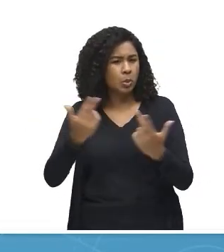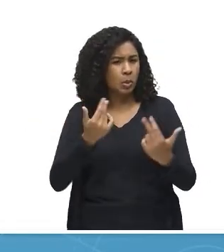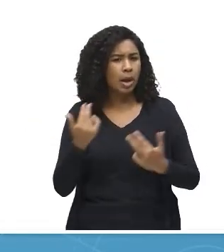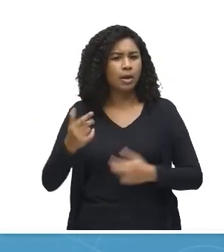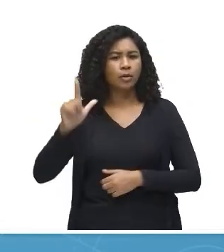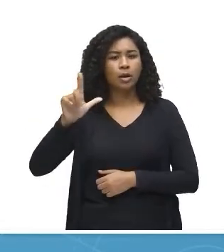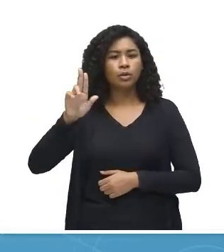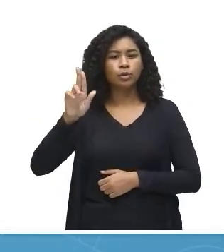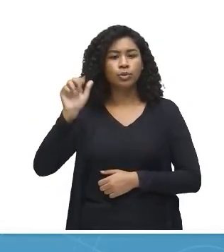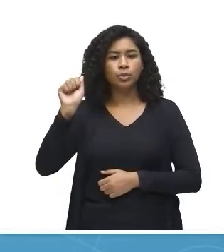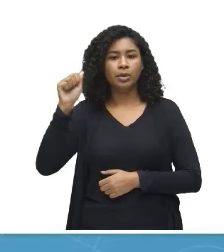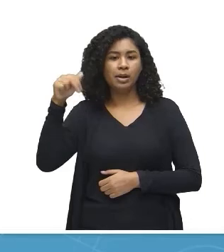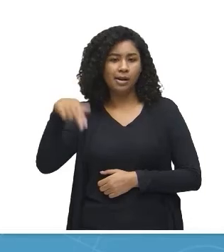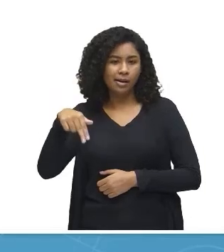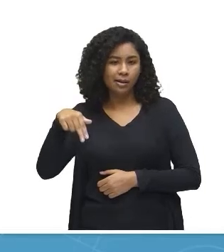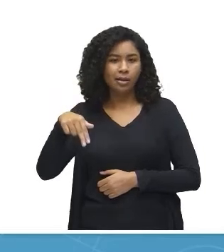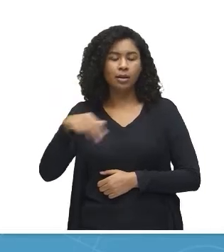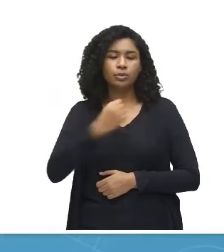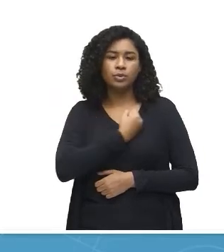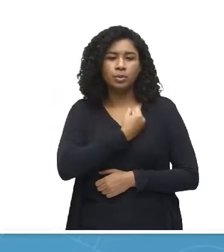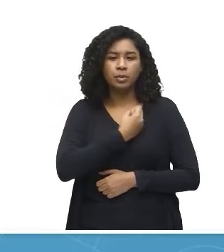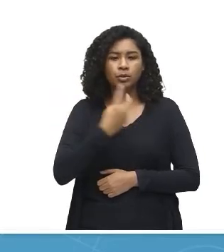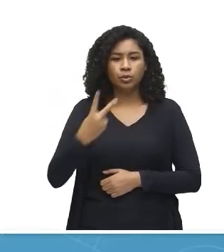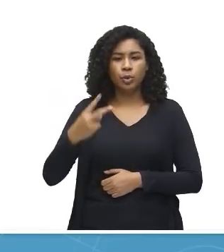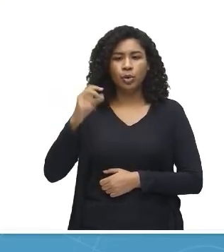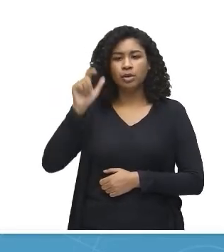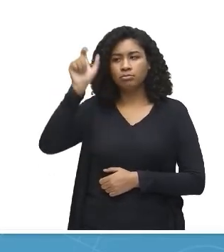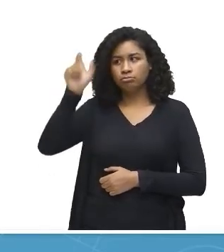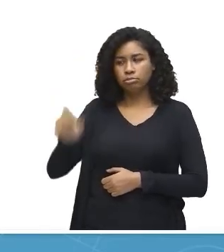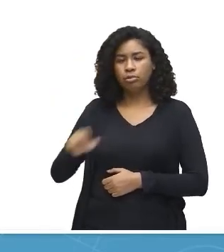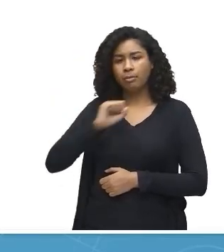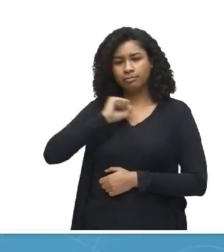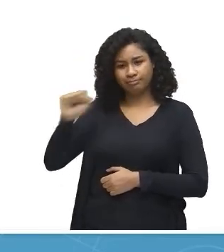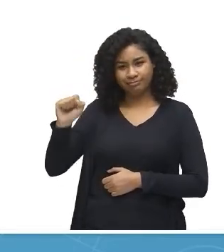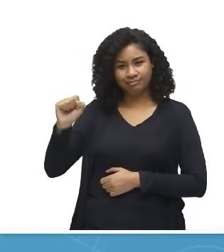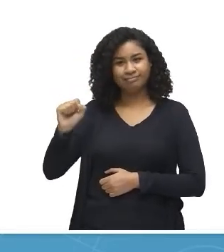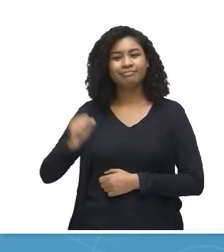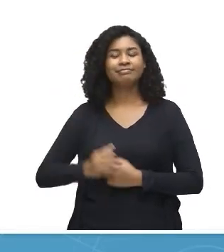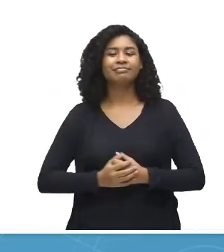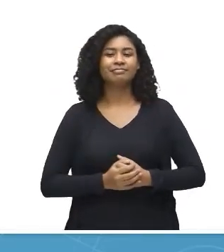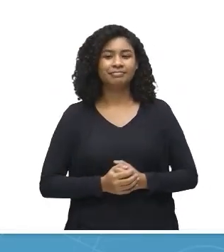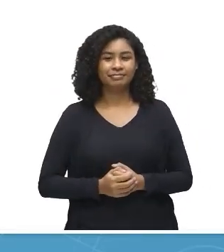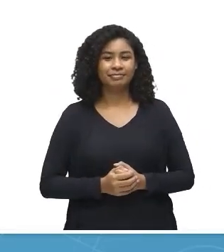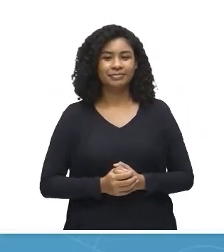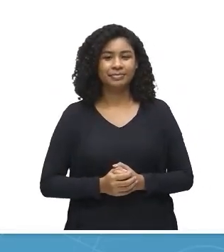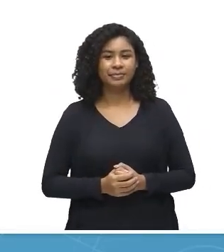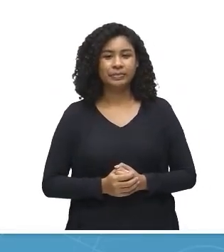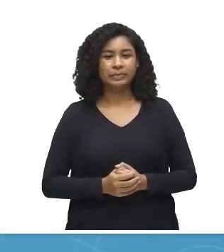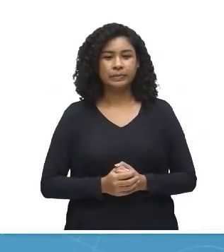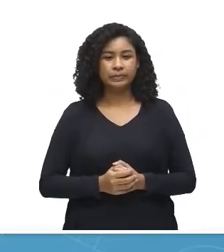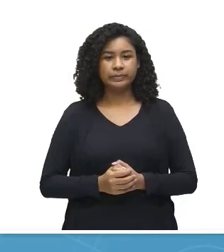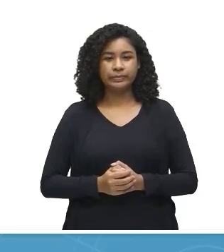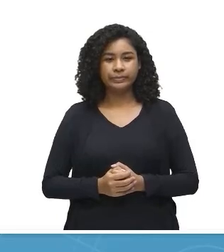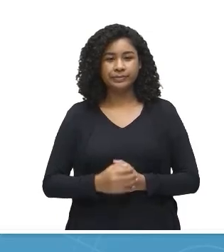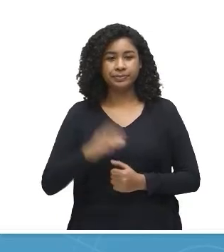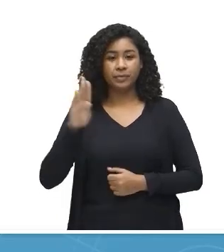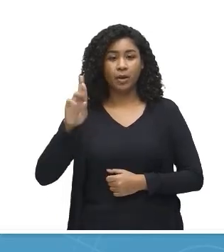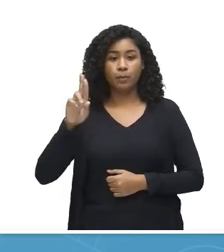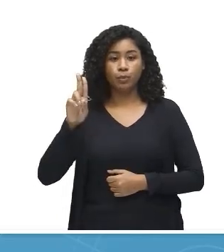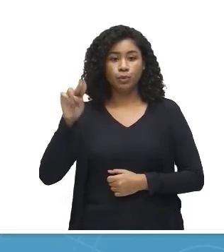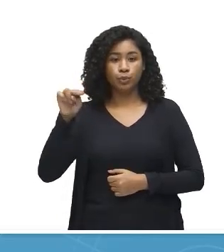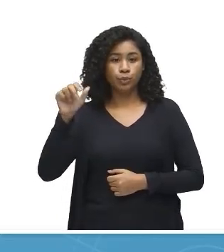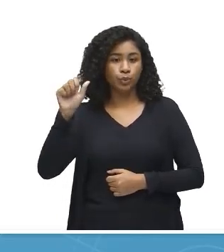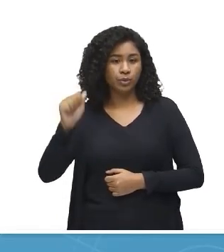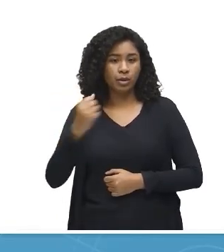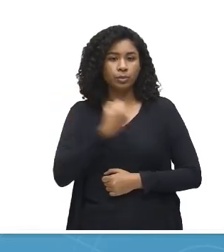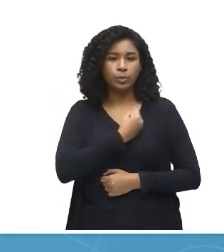Luan colocou aí questão número 2, o assassinato do arquiduque, né? A Bruna colocou aí na